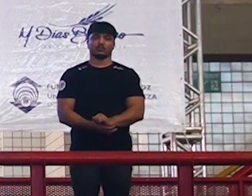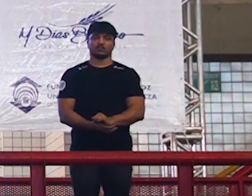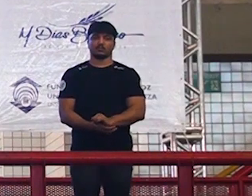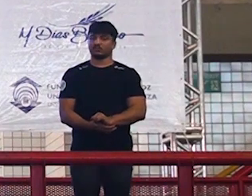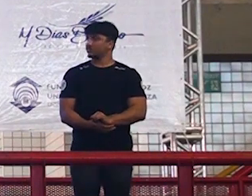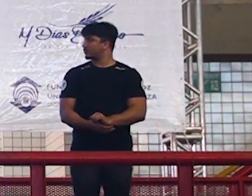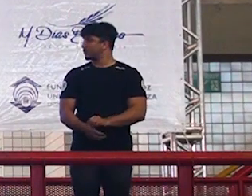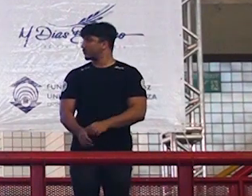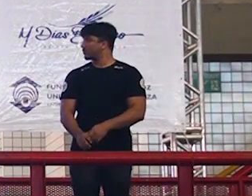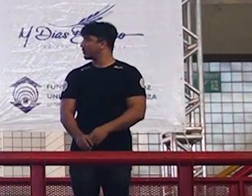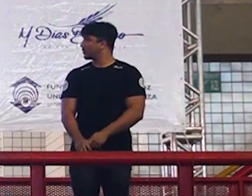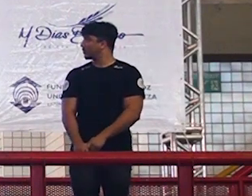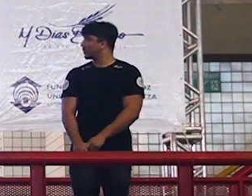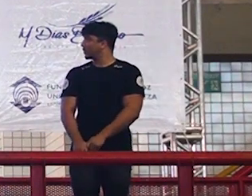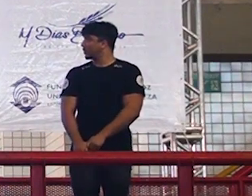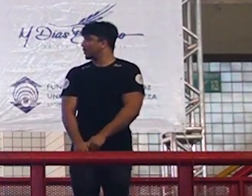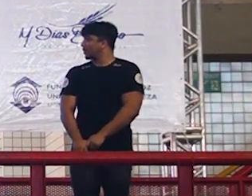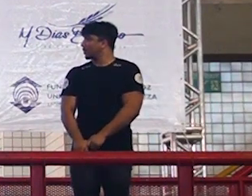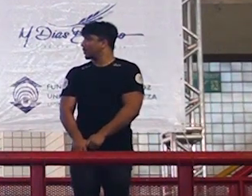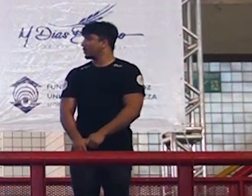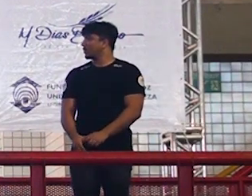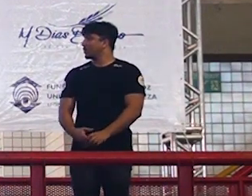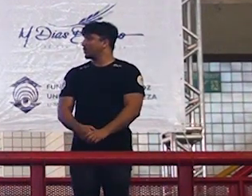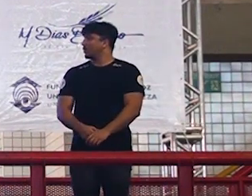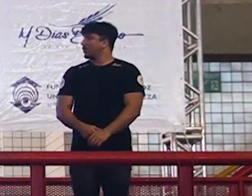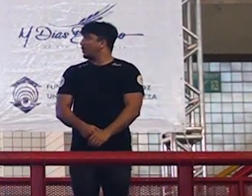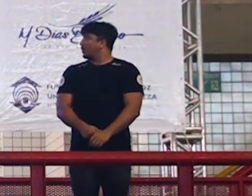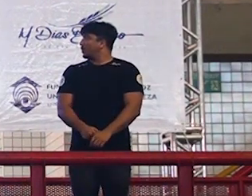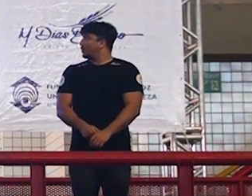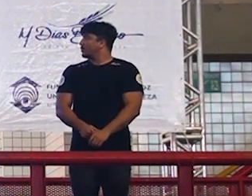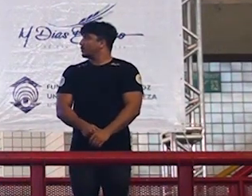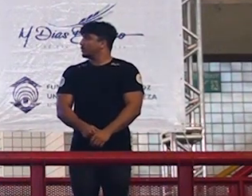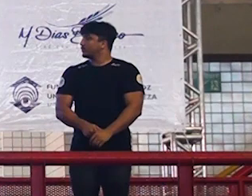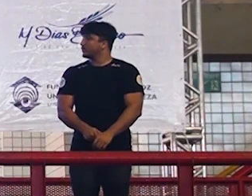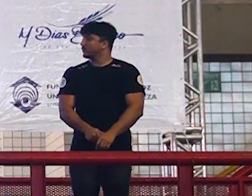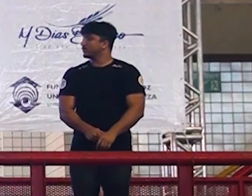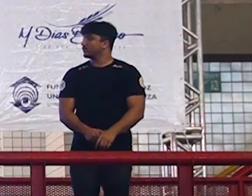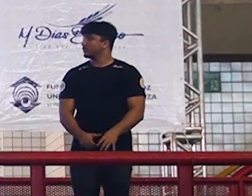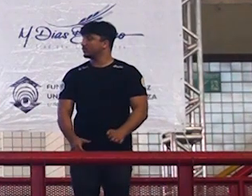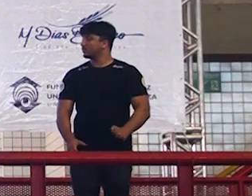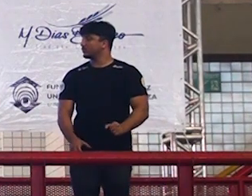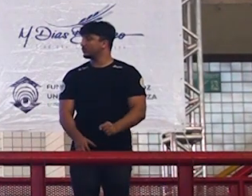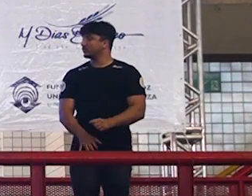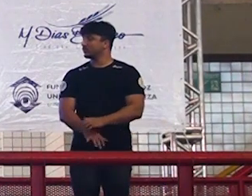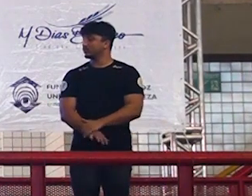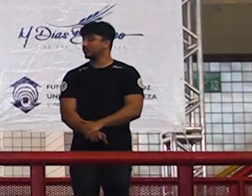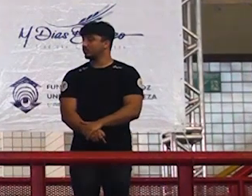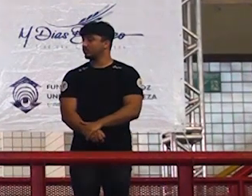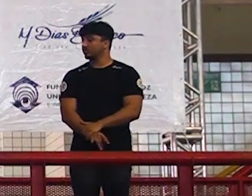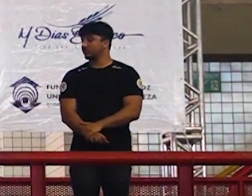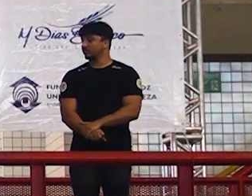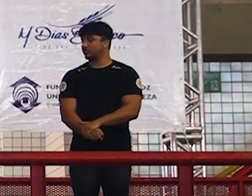PowerPoint, por favor. Esse aí já pode tirar, essa imagem já foi descartada.